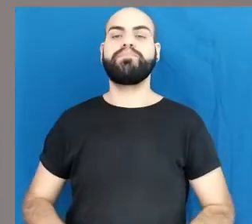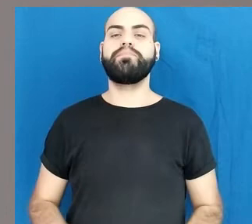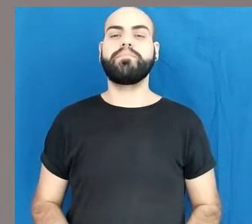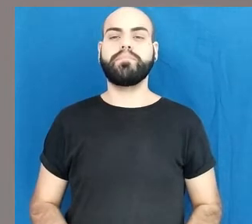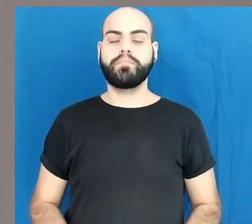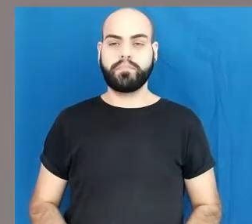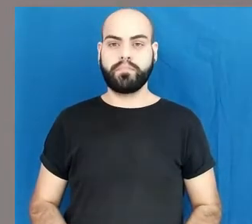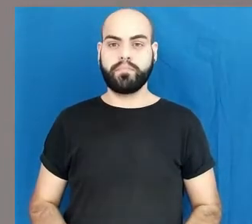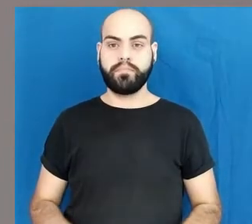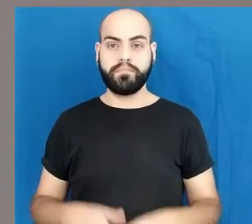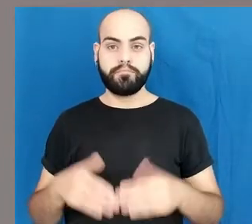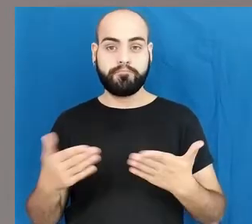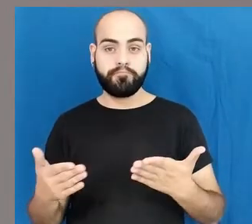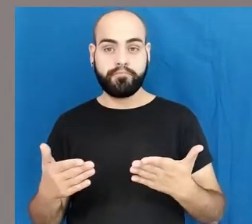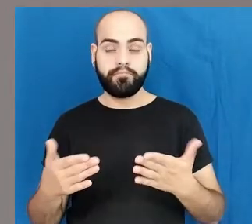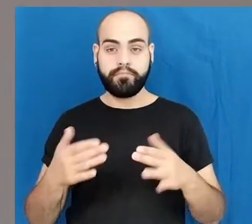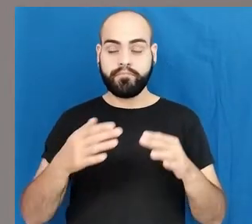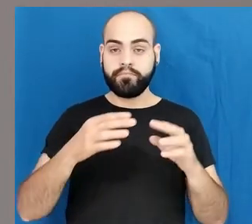projeto executivo.